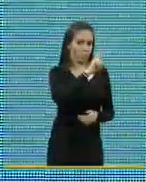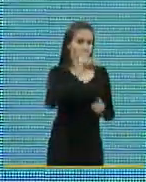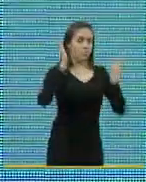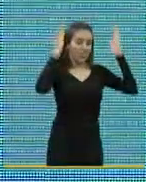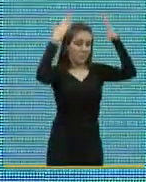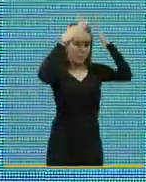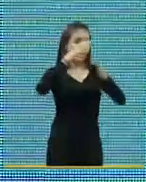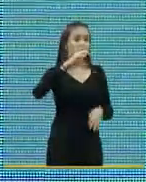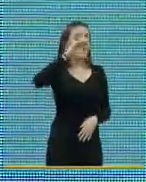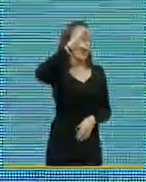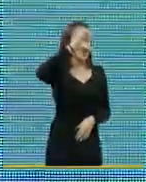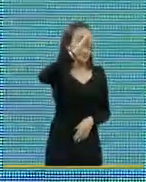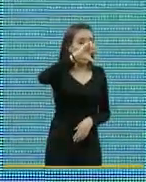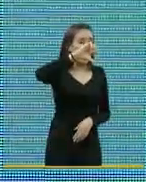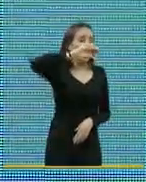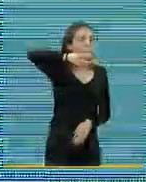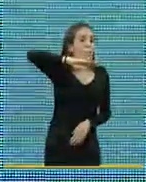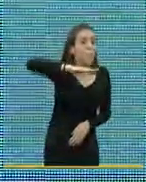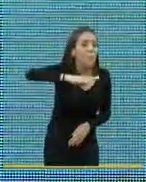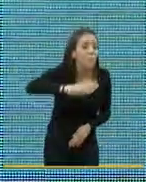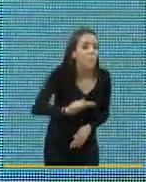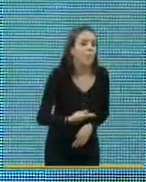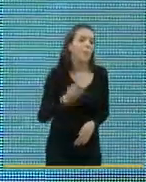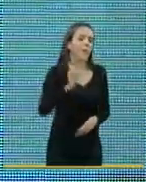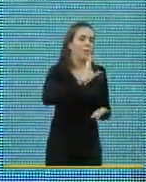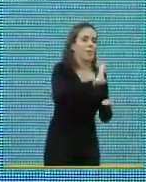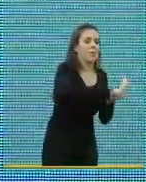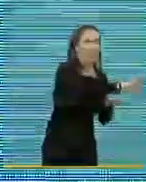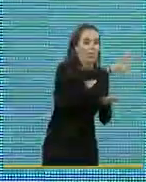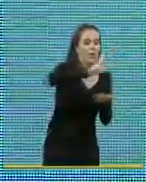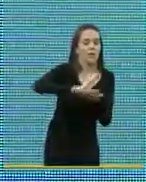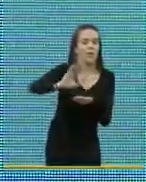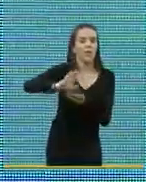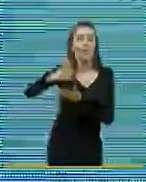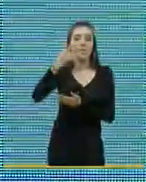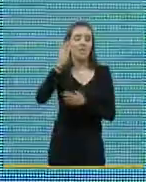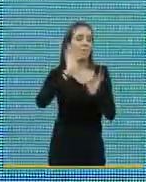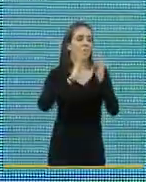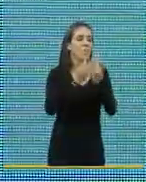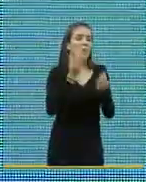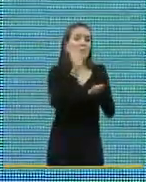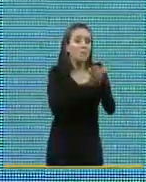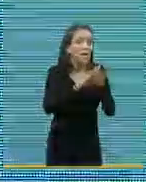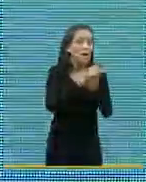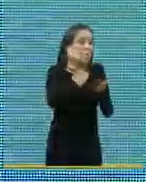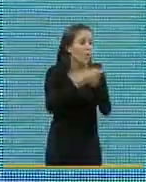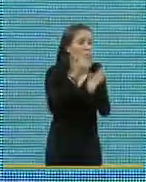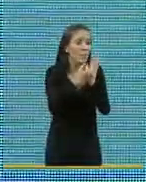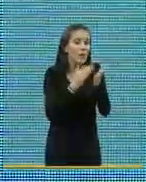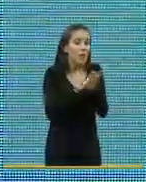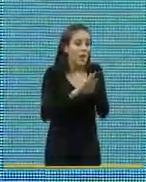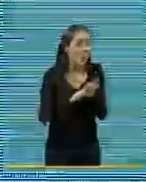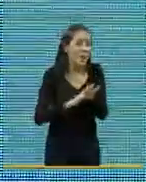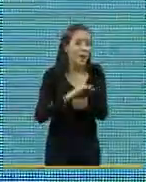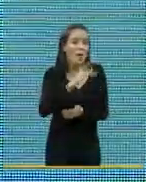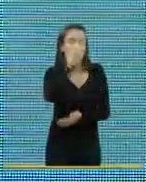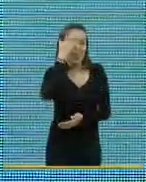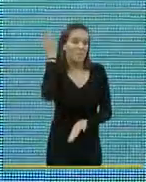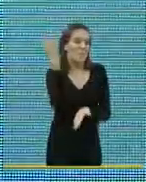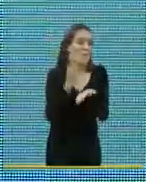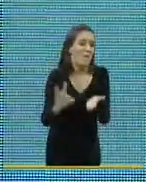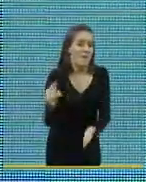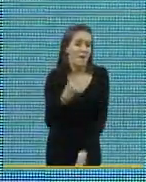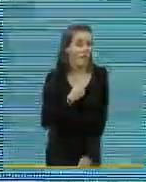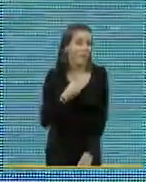9 bilhões de reais para quatro famílias vão pagar um centavo de imposto eles me odeiam vão fazer o diabo